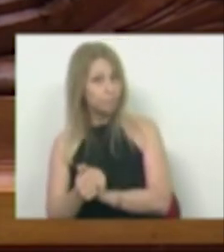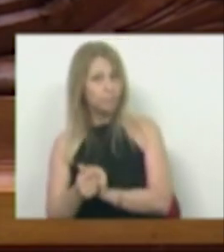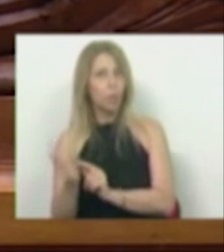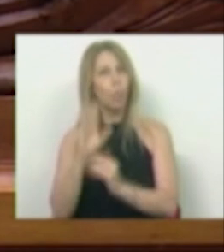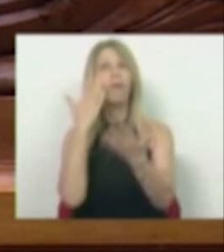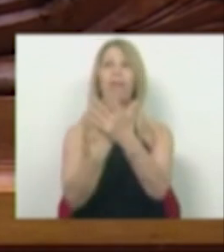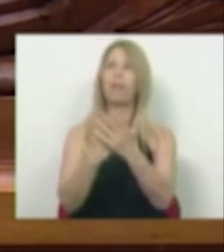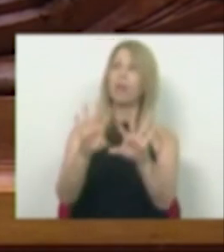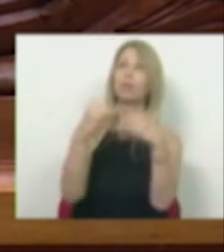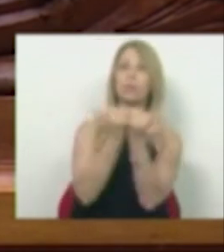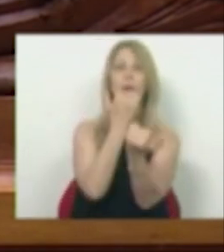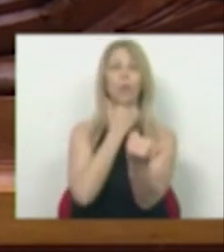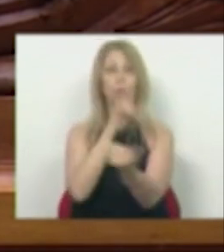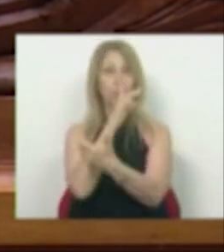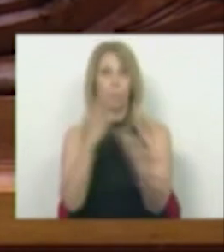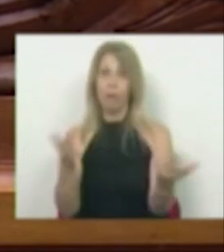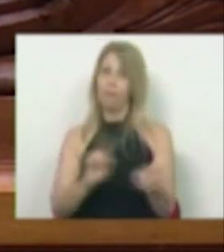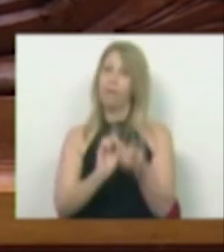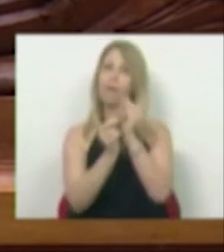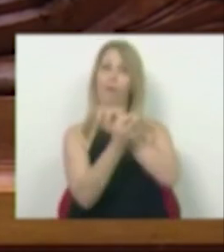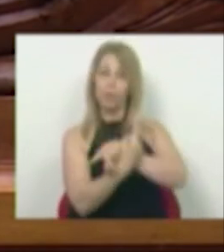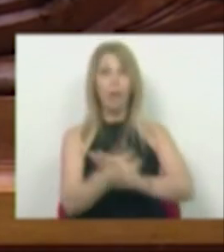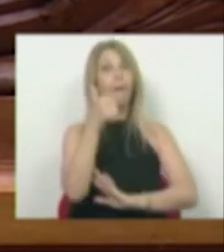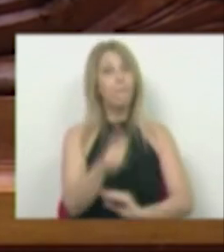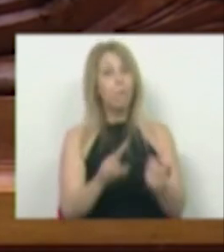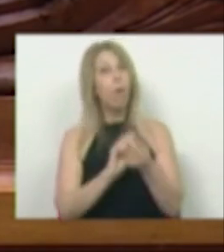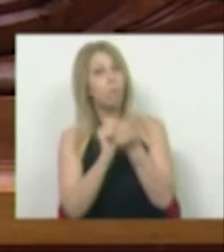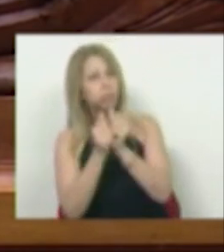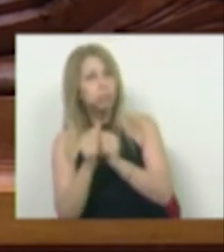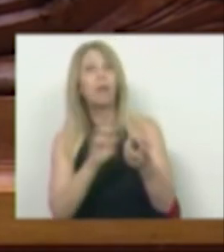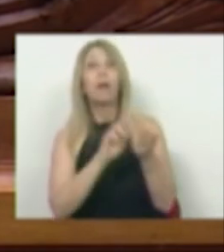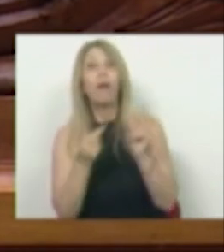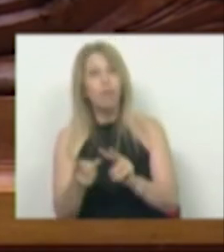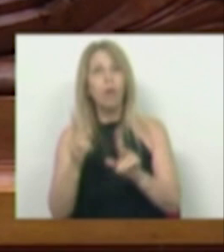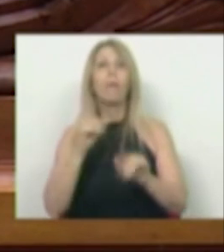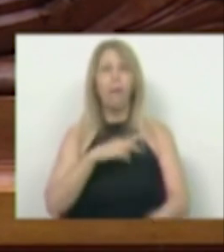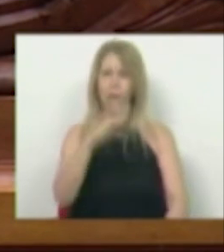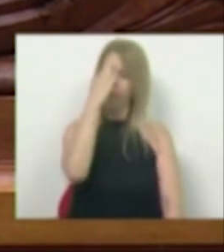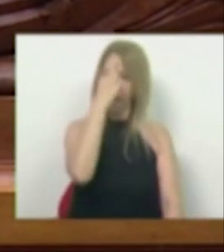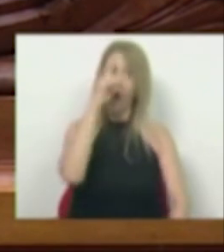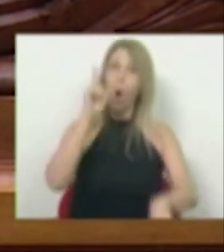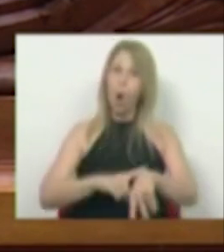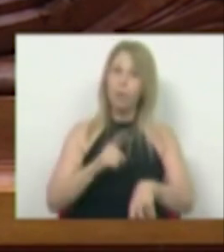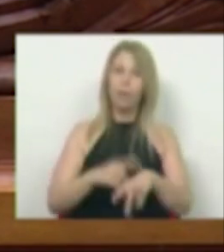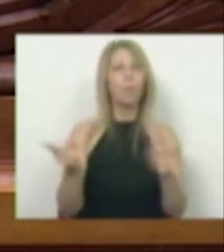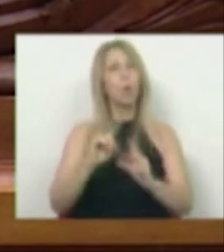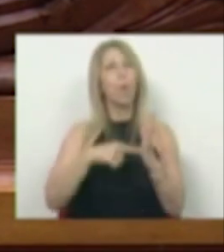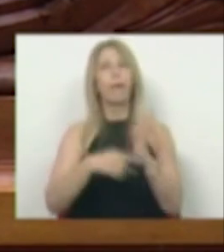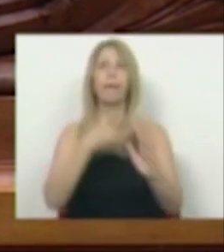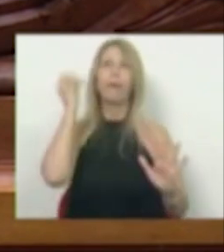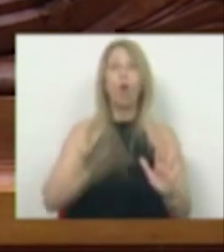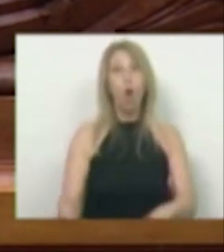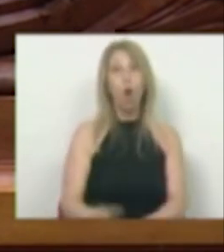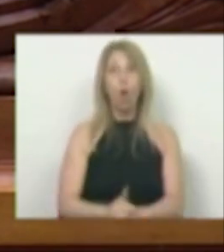social. Pelo contrário, uma boa reforma é aquela que resiste ao tempo e que não é revogada à primeira